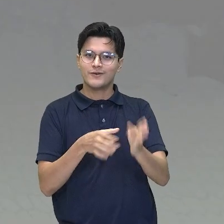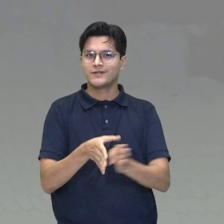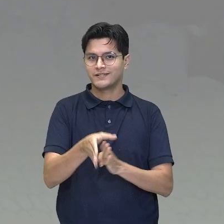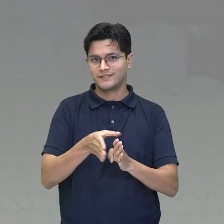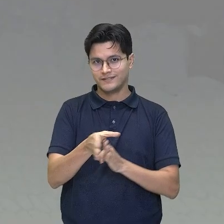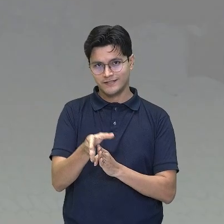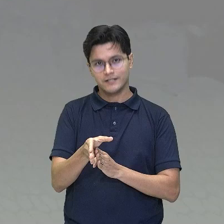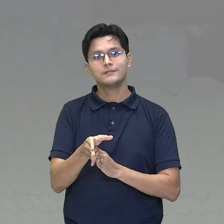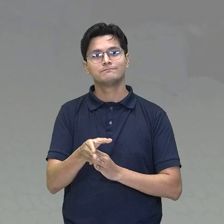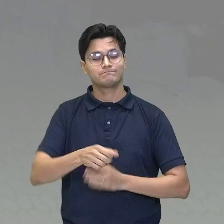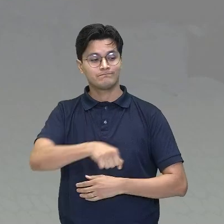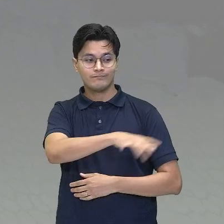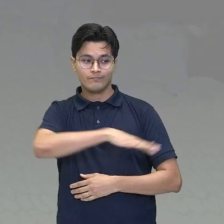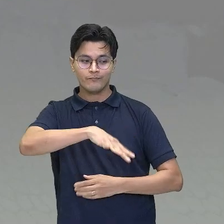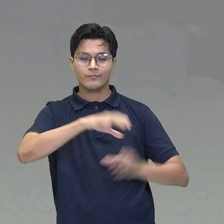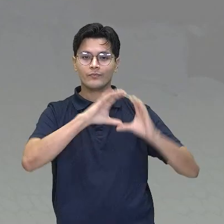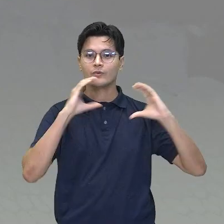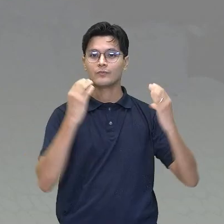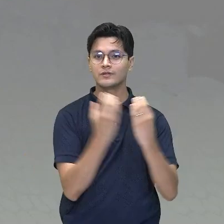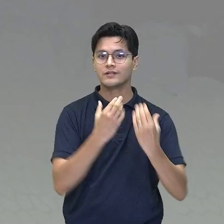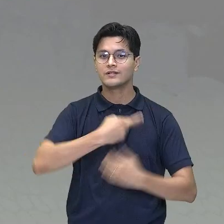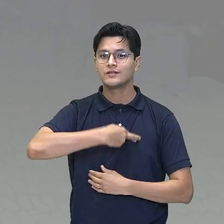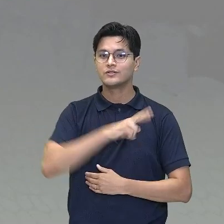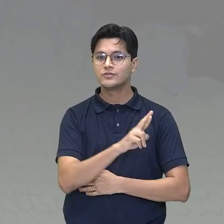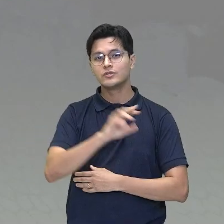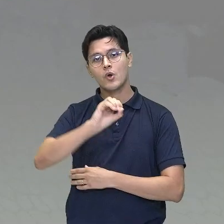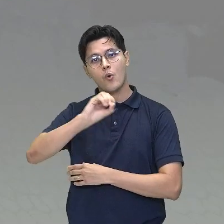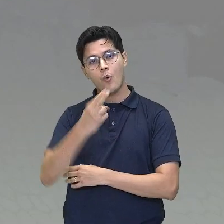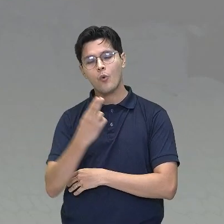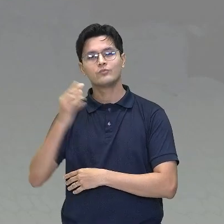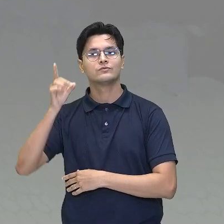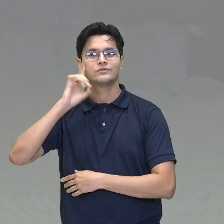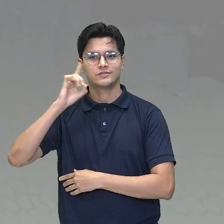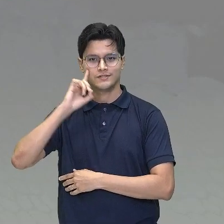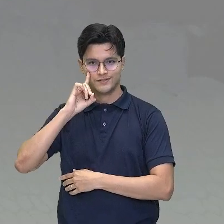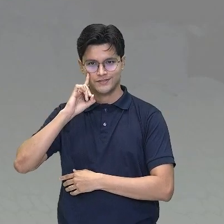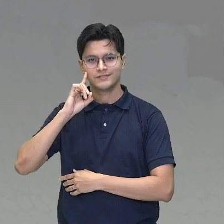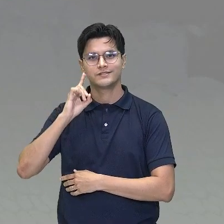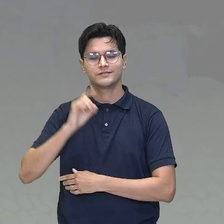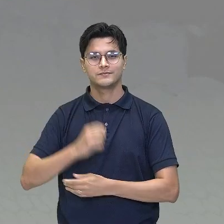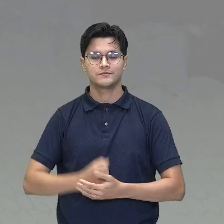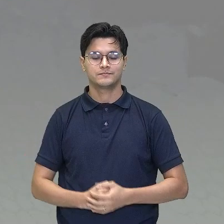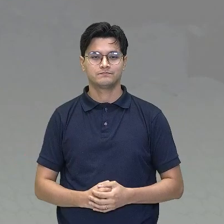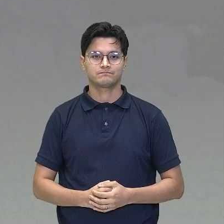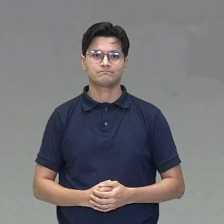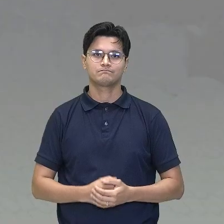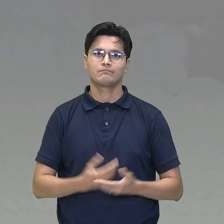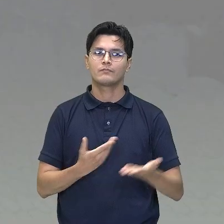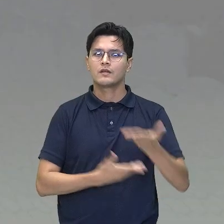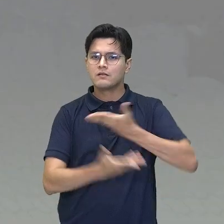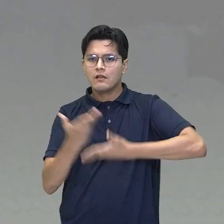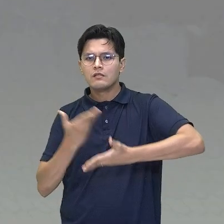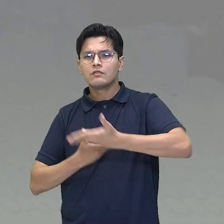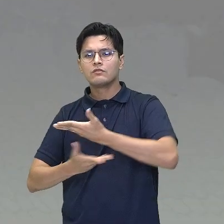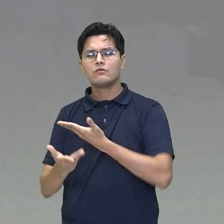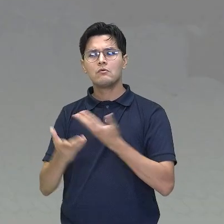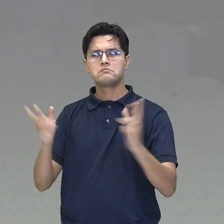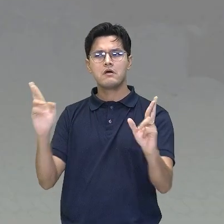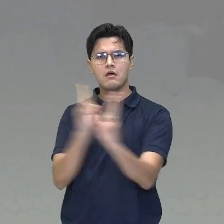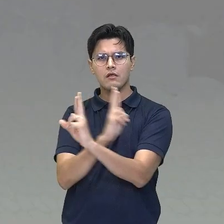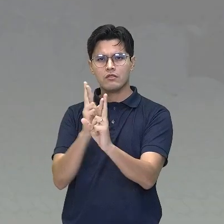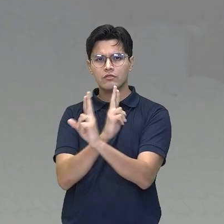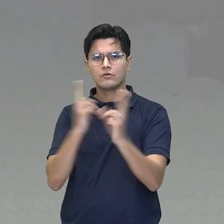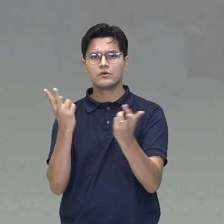nós praticamos, seja no nosso dia a dia, no nosso cotidiano, nas relações que nós temos com as